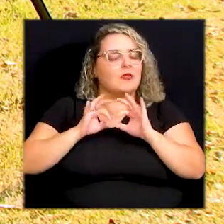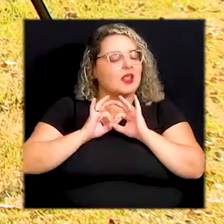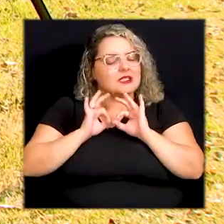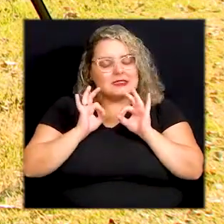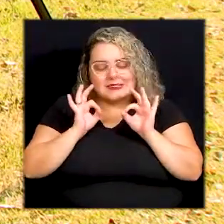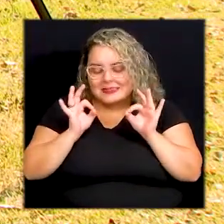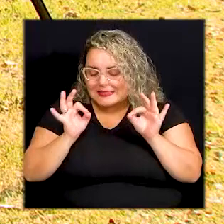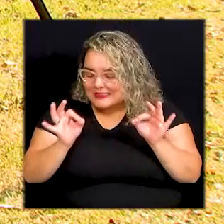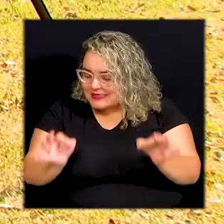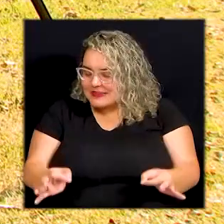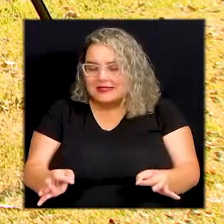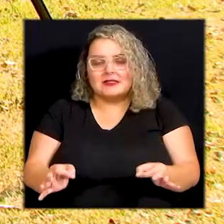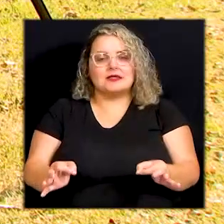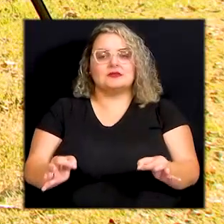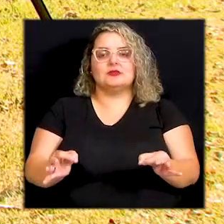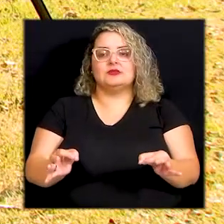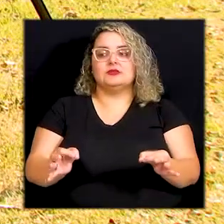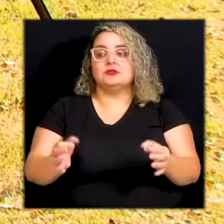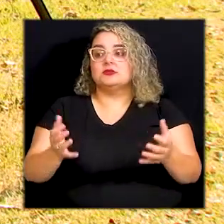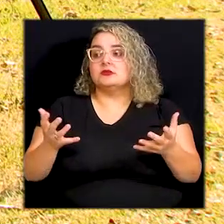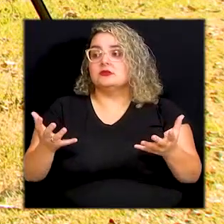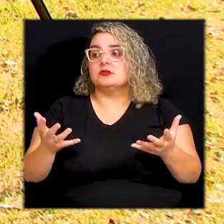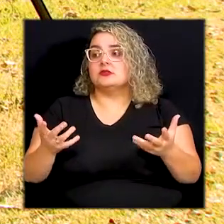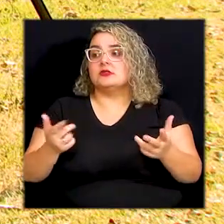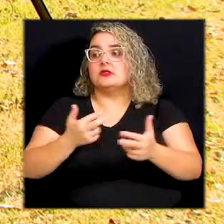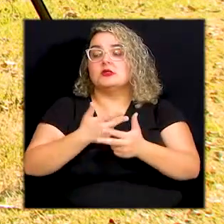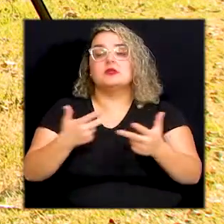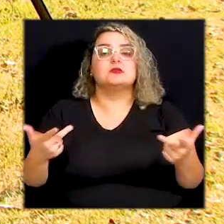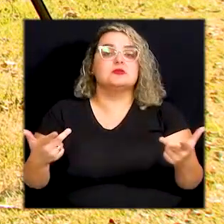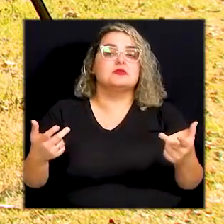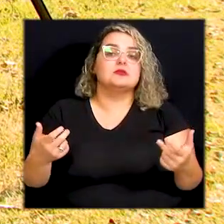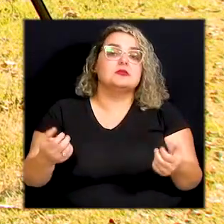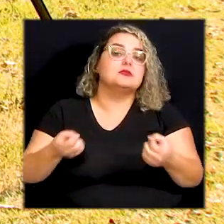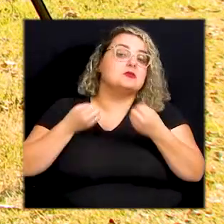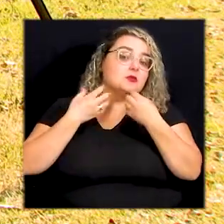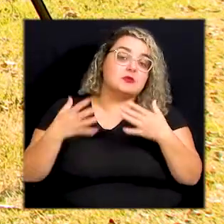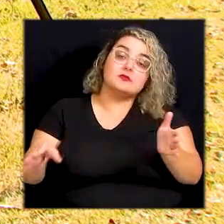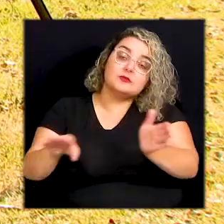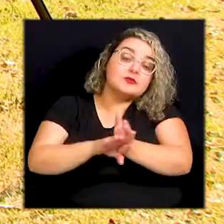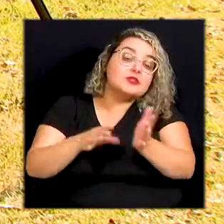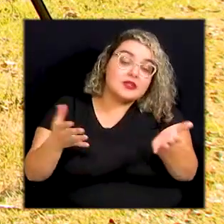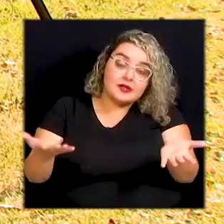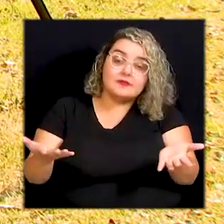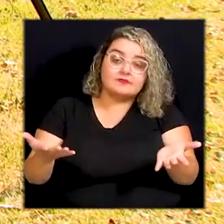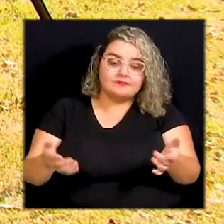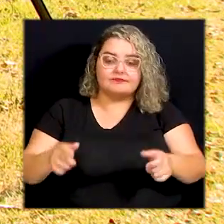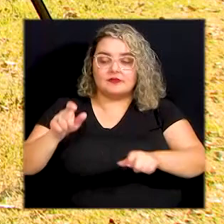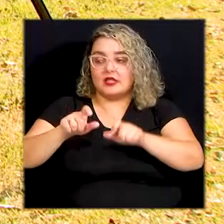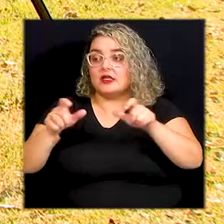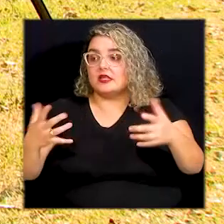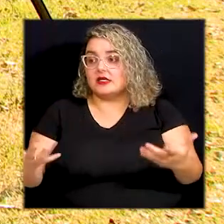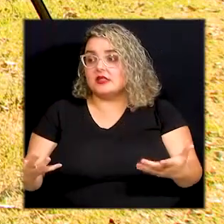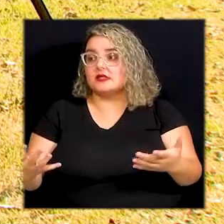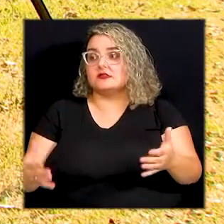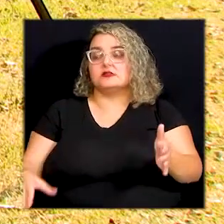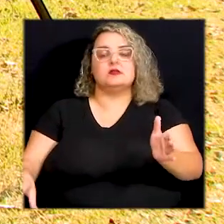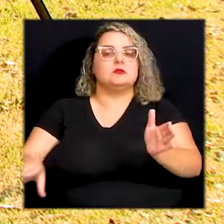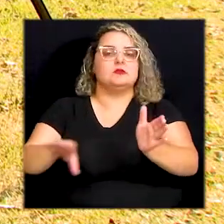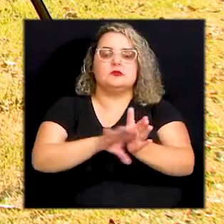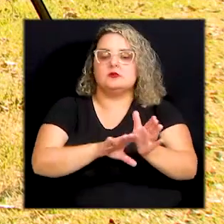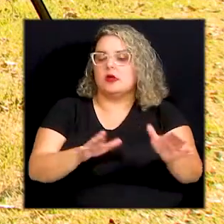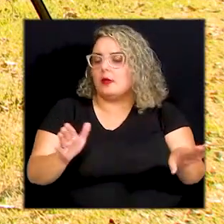redondinho, não é? Que as coisas boas vão chegar, não é? E as pessoas vão